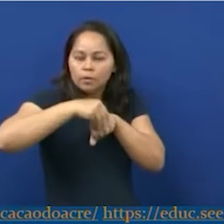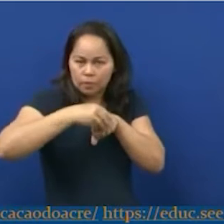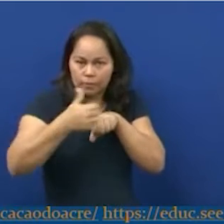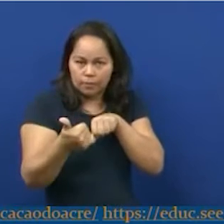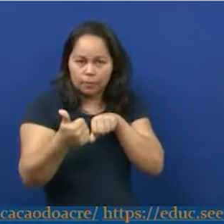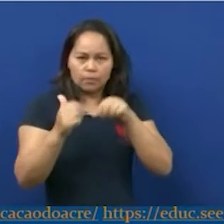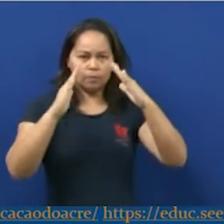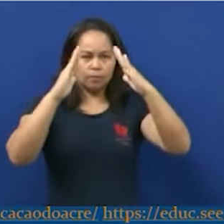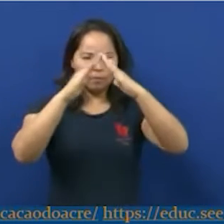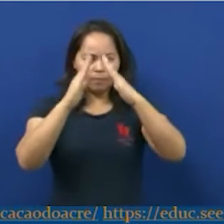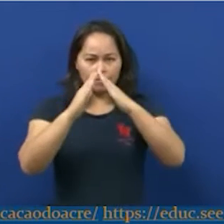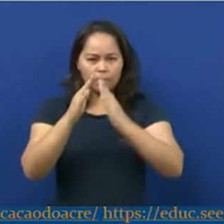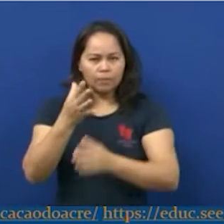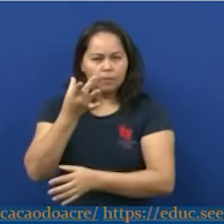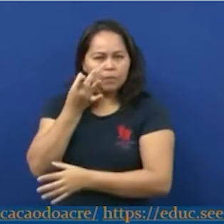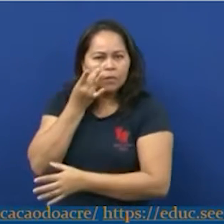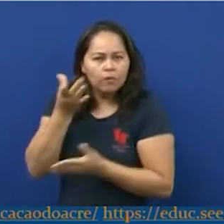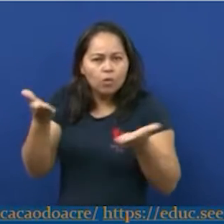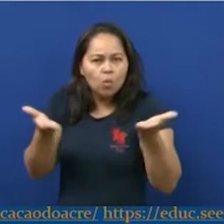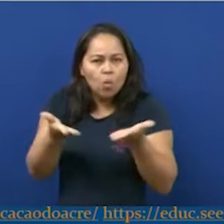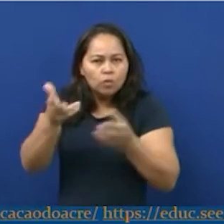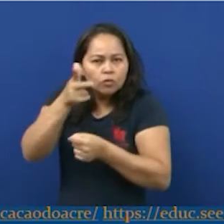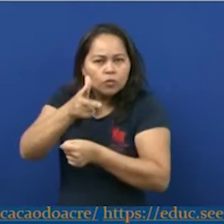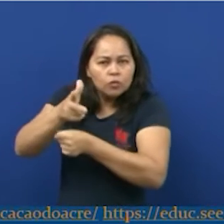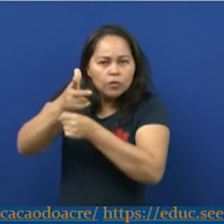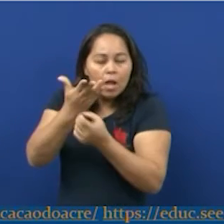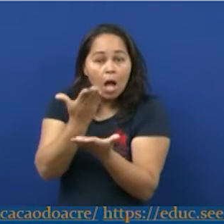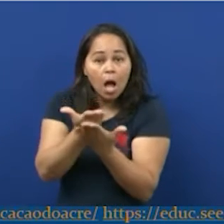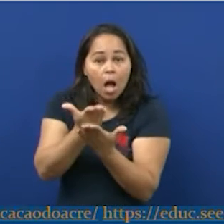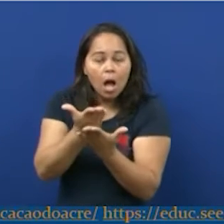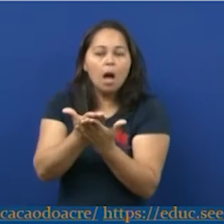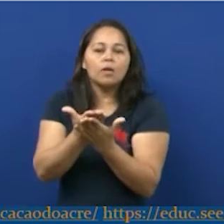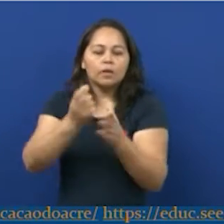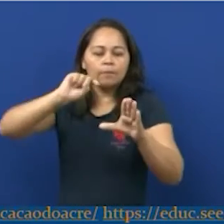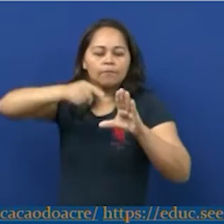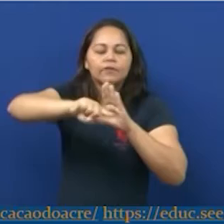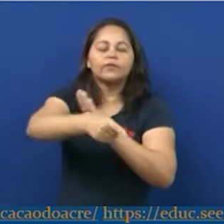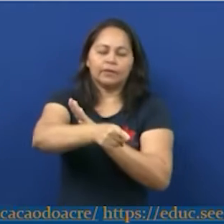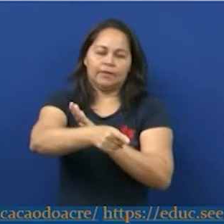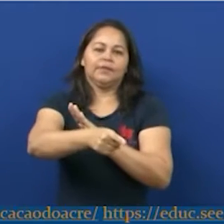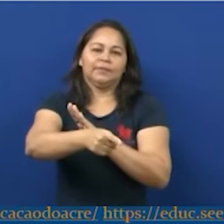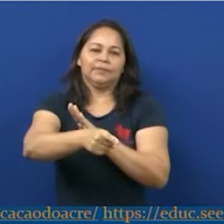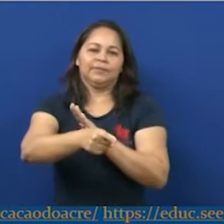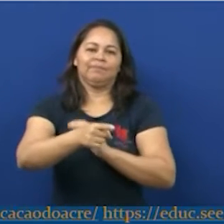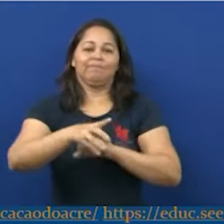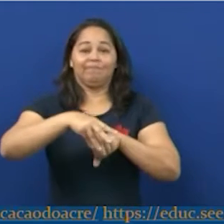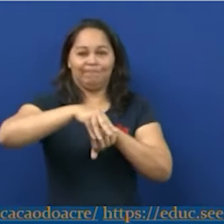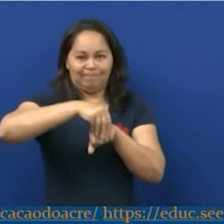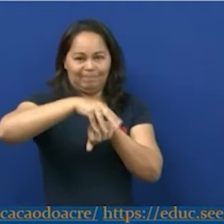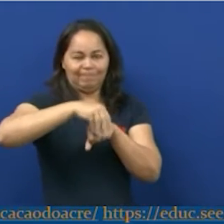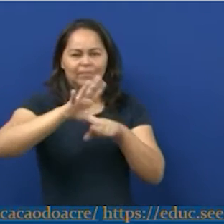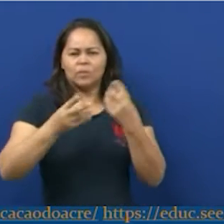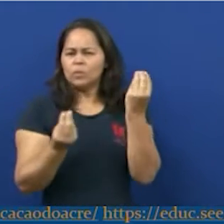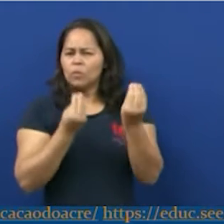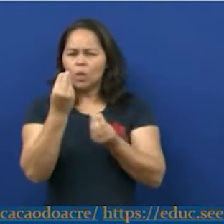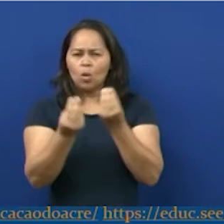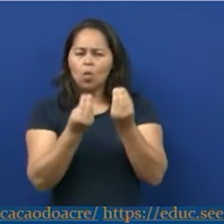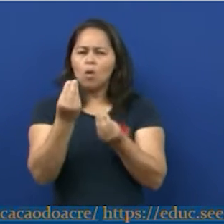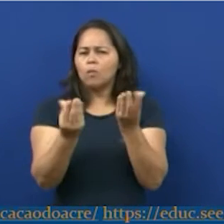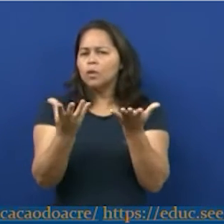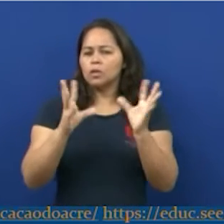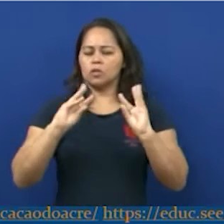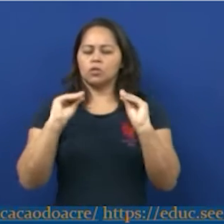casa, que está nos assistindo hoje nessa aula, pode tirar suas dúvidas e aprofundar esse conhecimento a partir de agora. Substância pura é